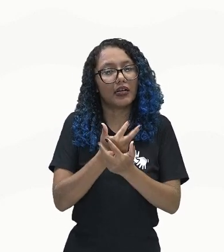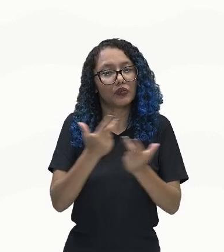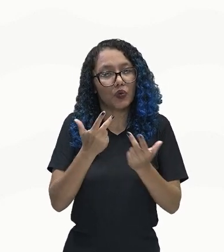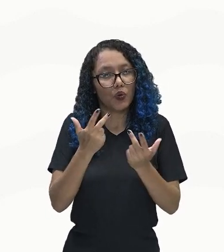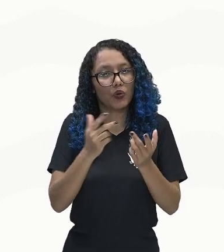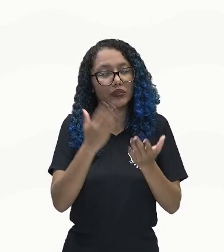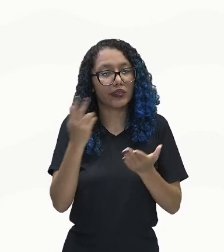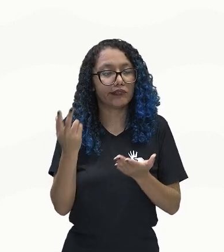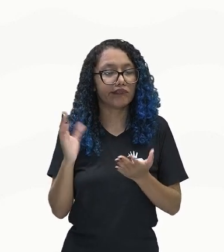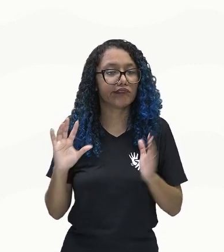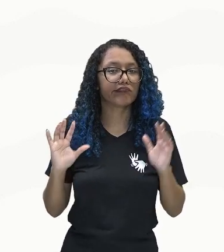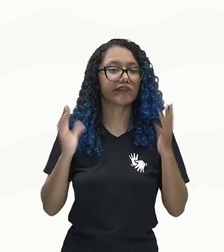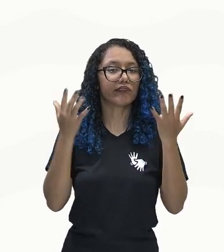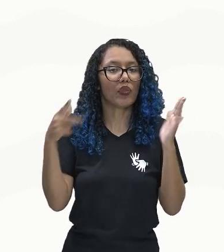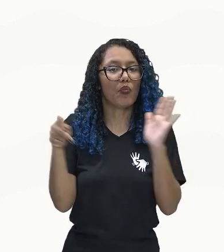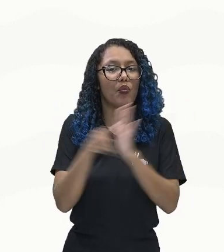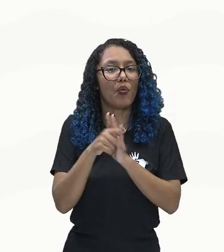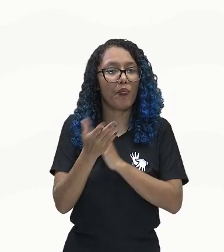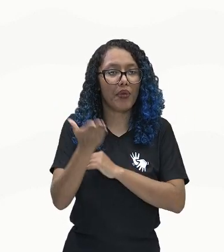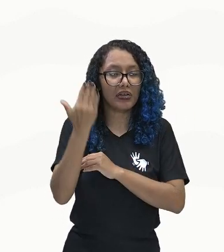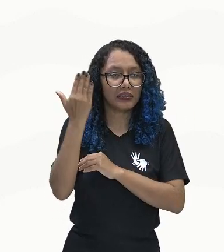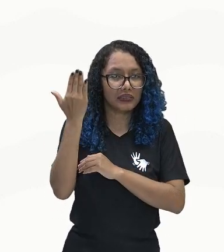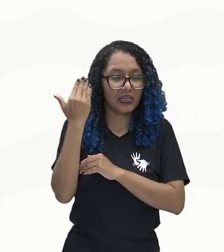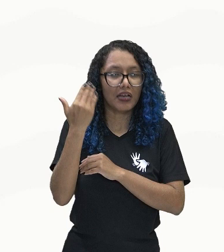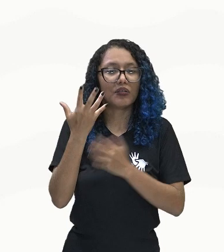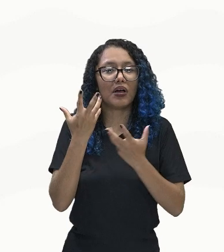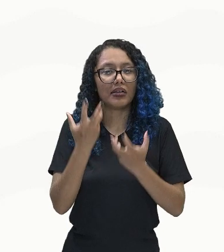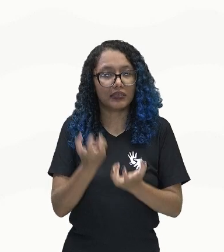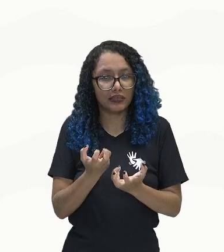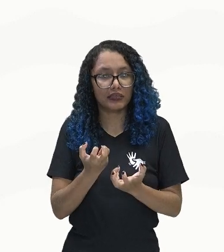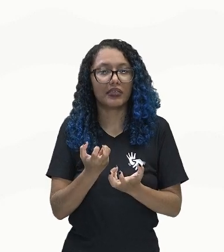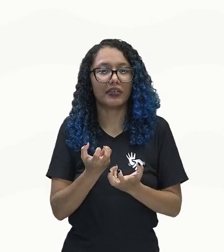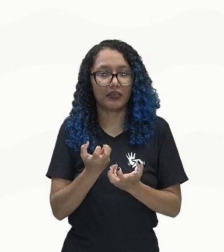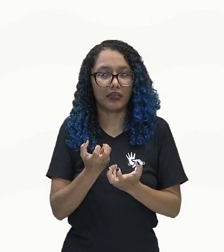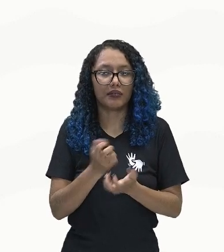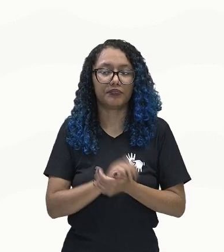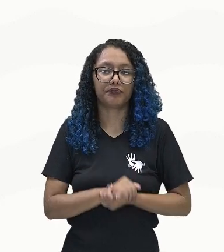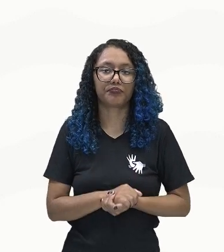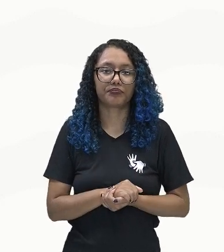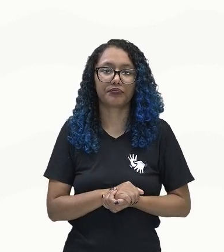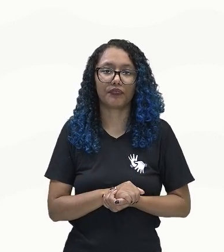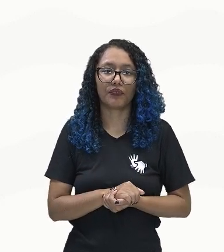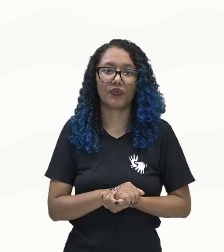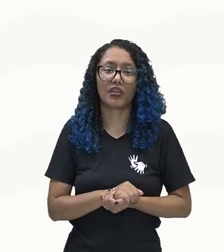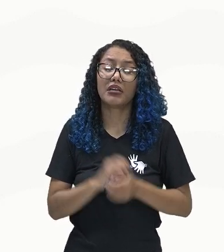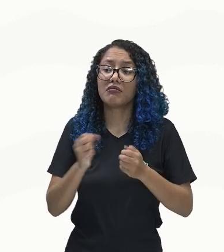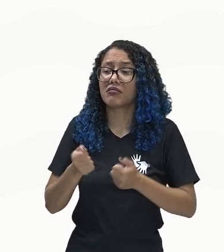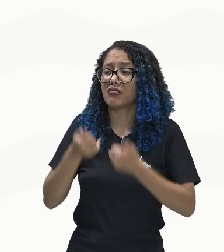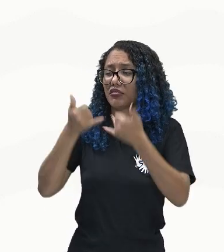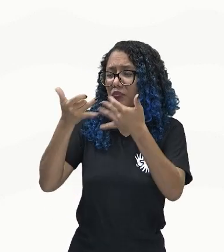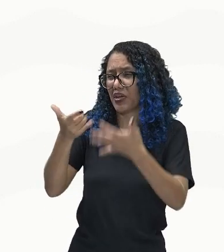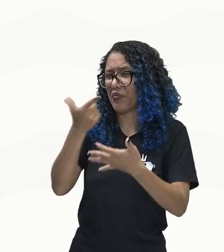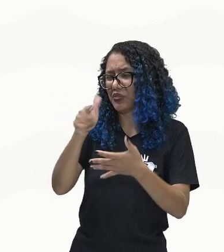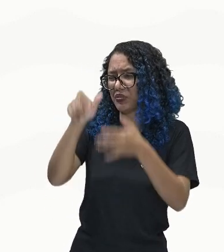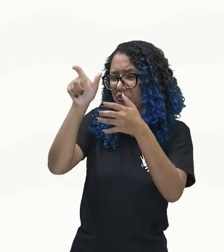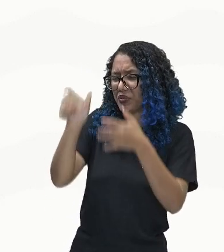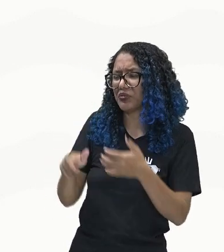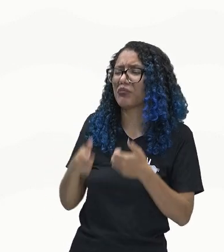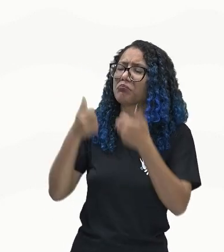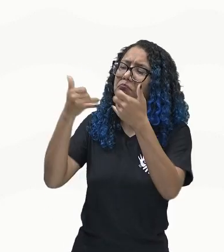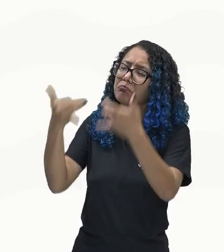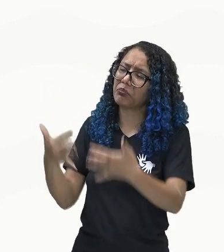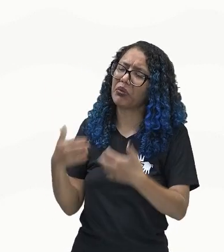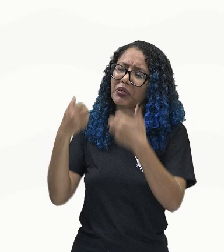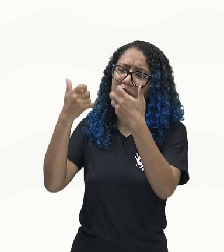sem arrependimentos, não necessitar dar satisfações a terceiros. Então, nós